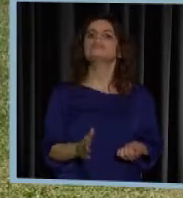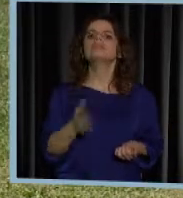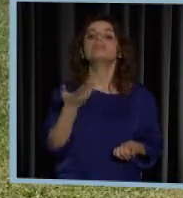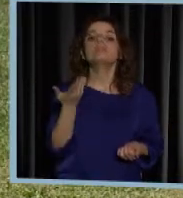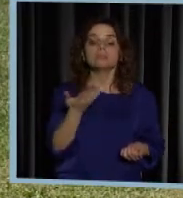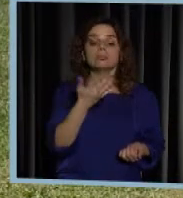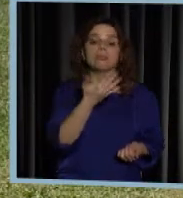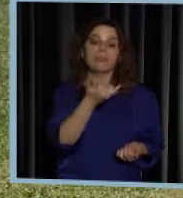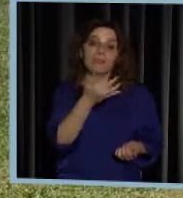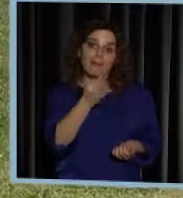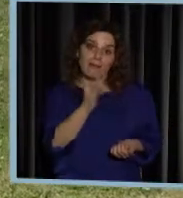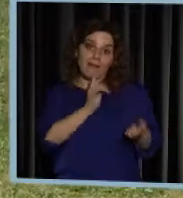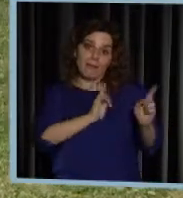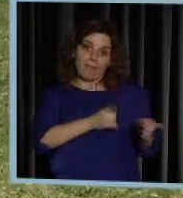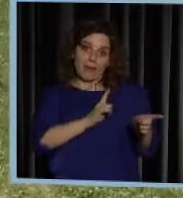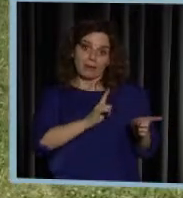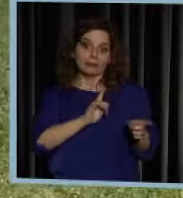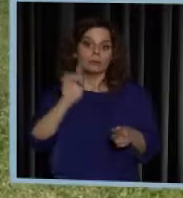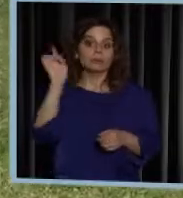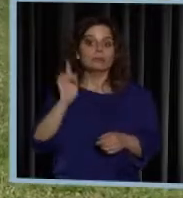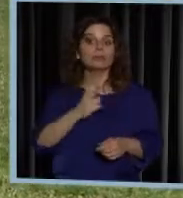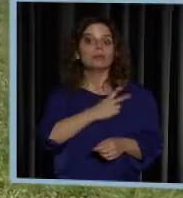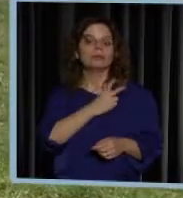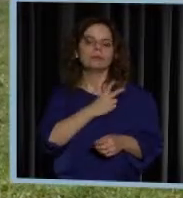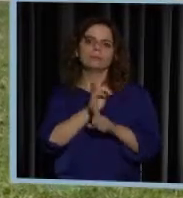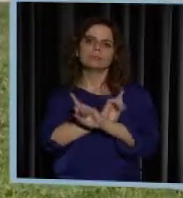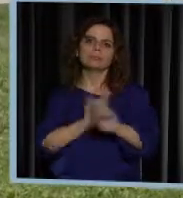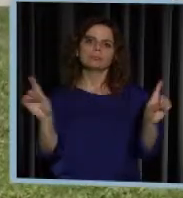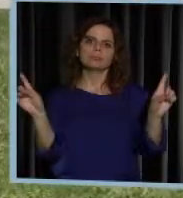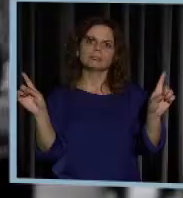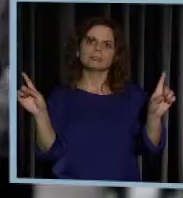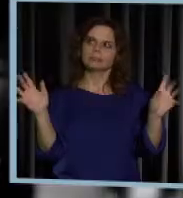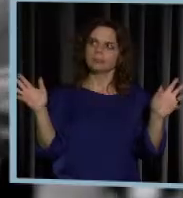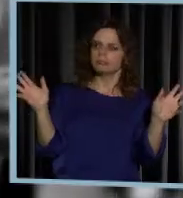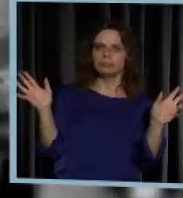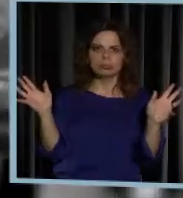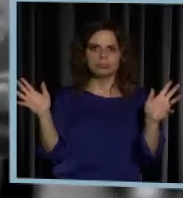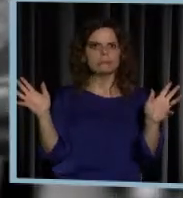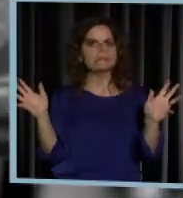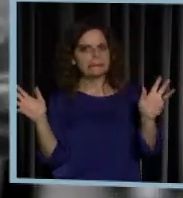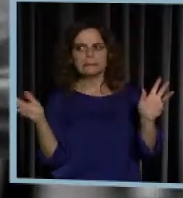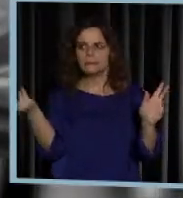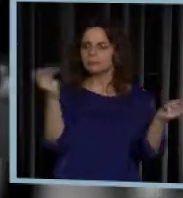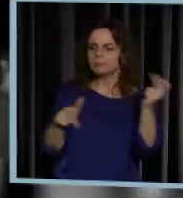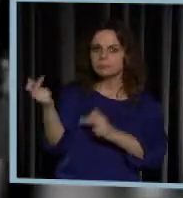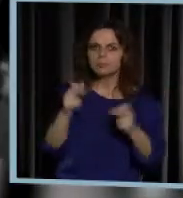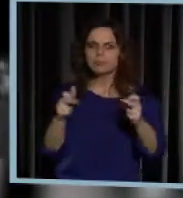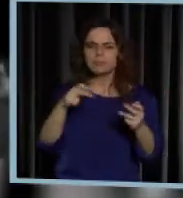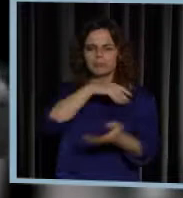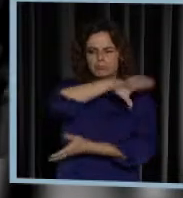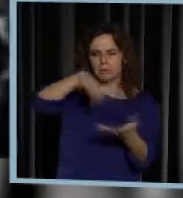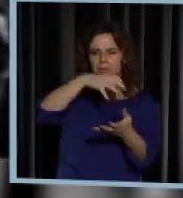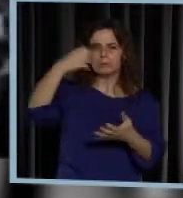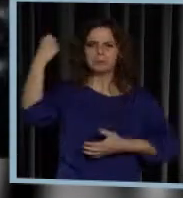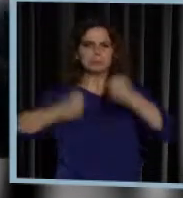dia 24 de março, dia da universidade. Daí decorreram confrontos,